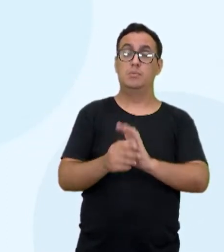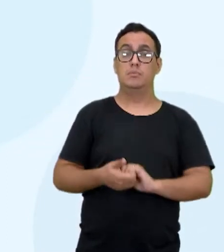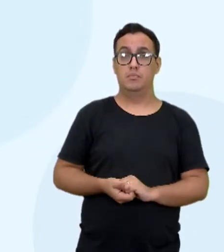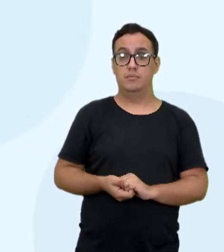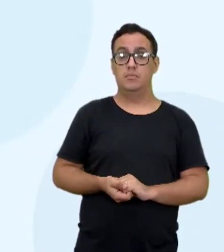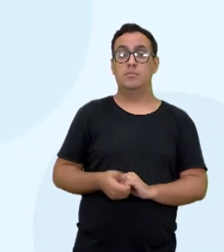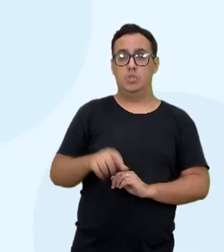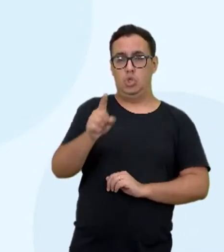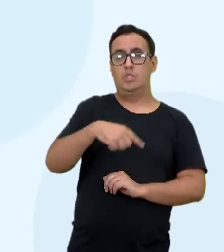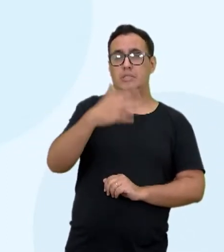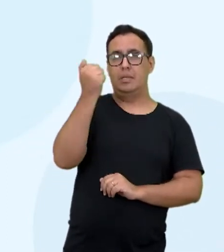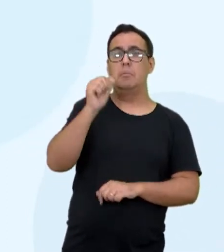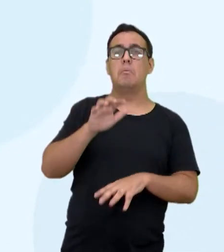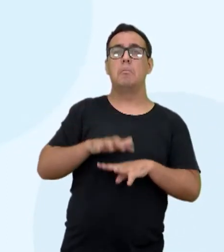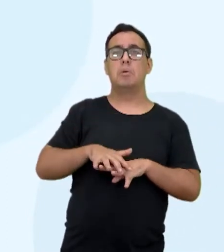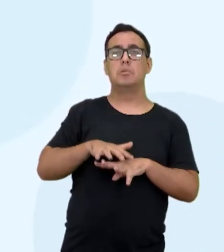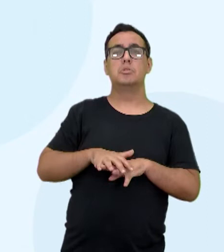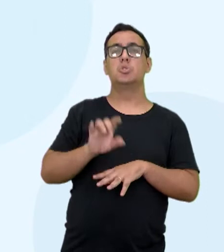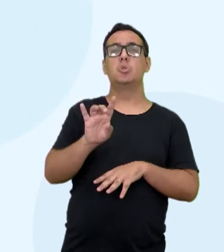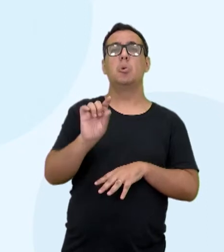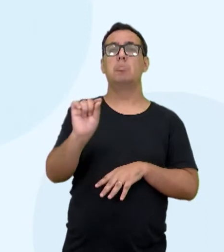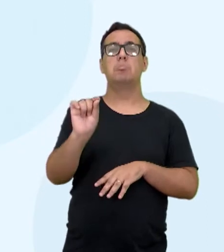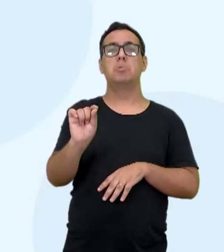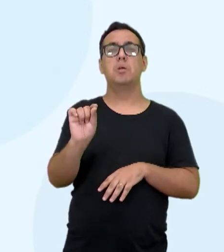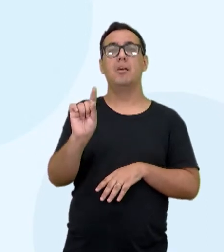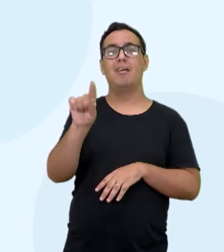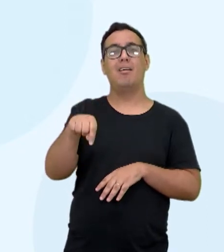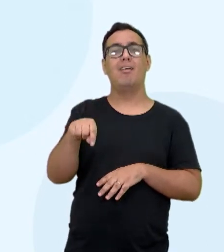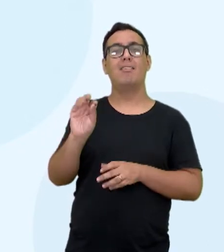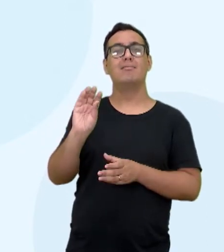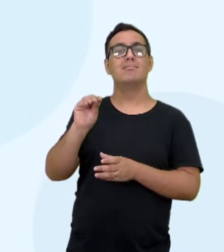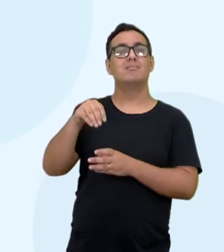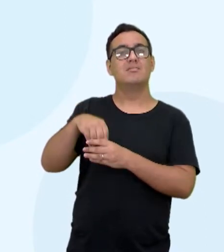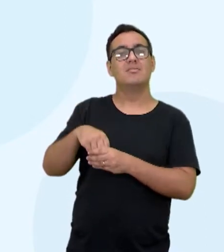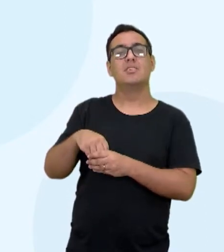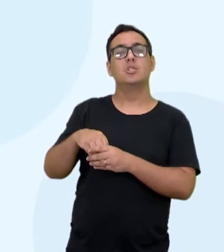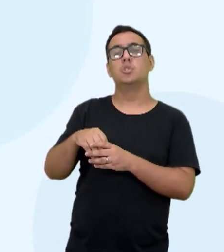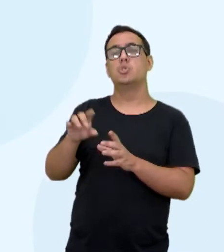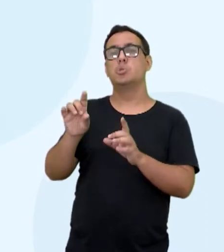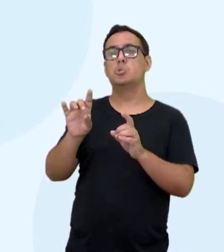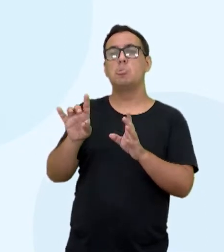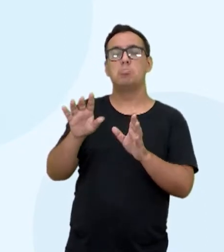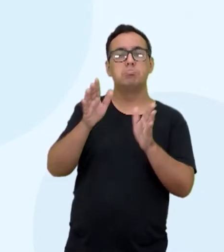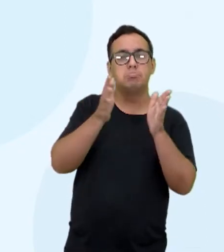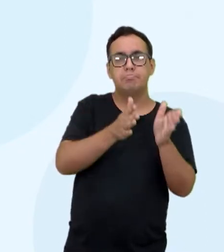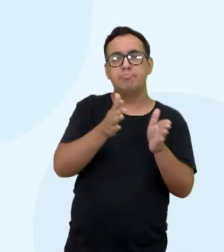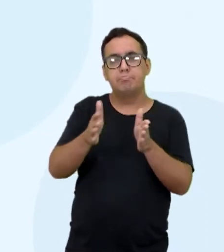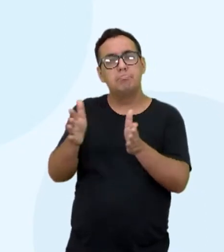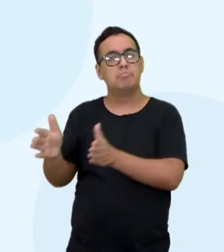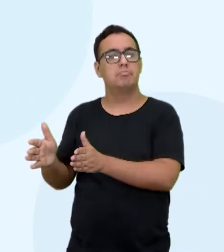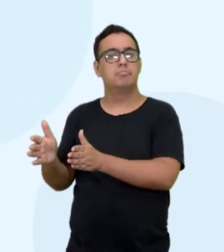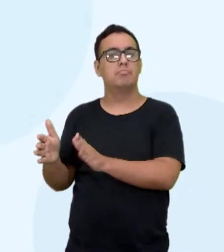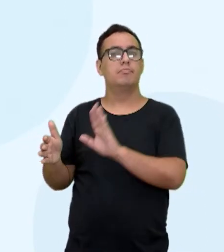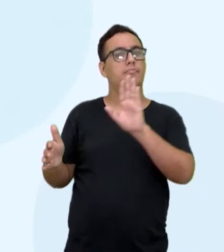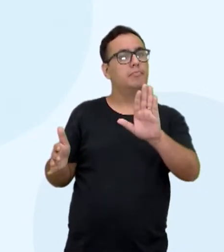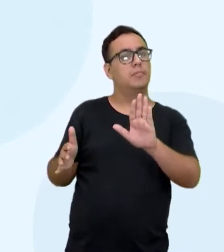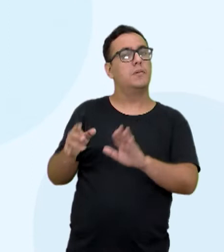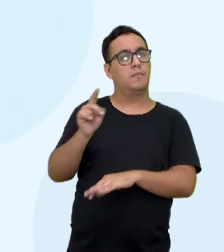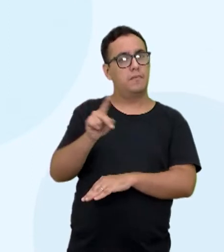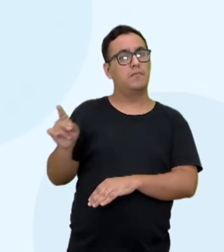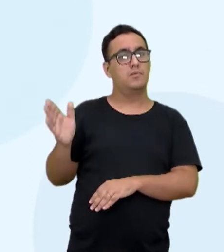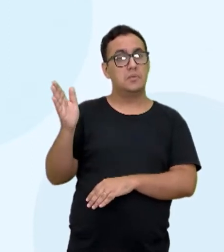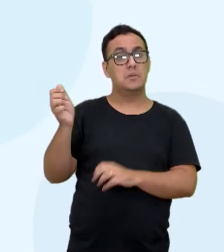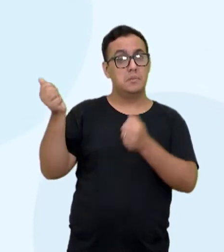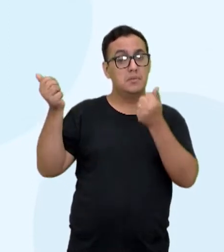chama de matemática só aquilo que se pratica dentro de um certo protocolo, né? E, na verdade, diz o professor Ubiratã,